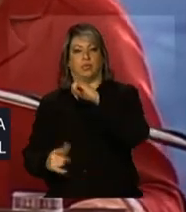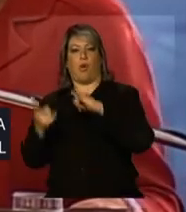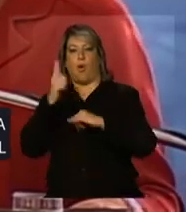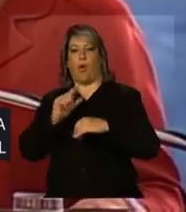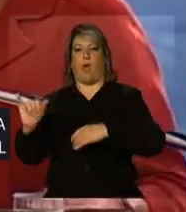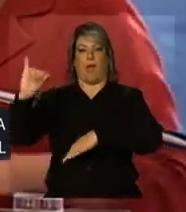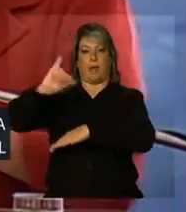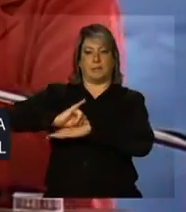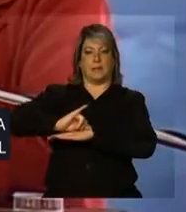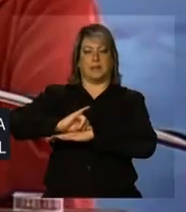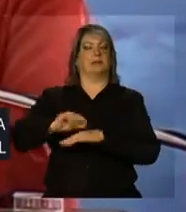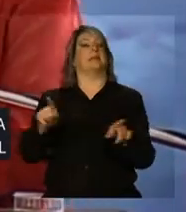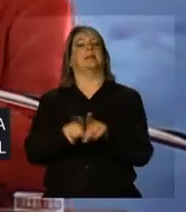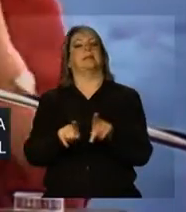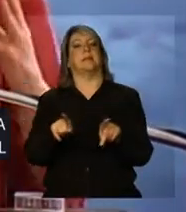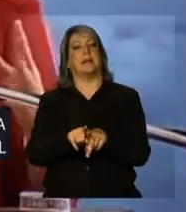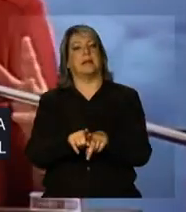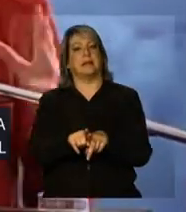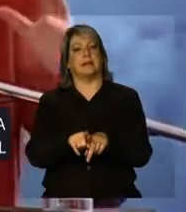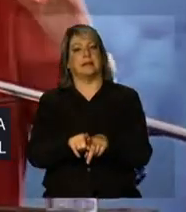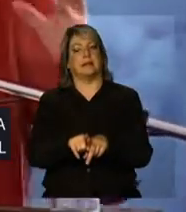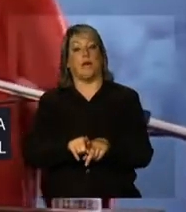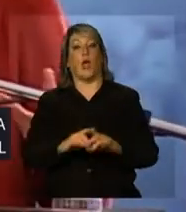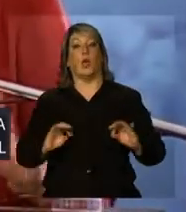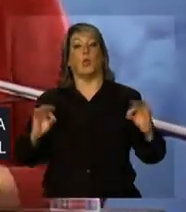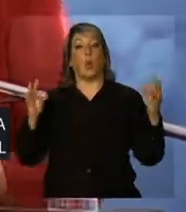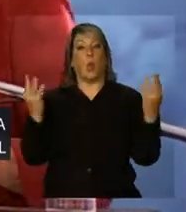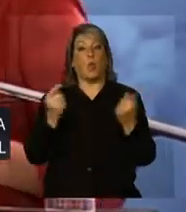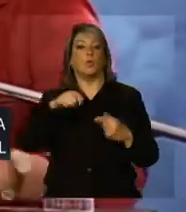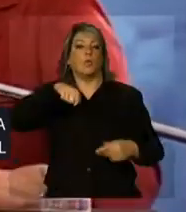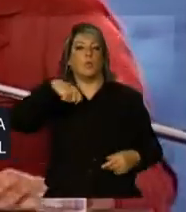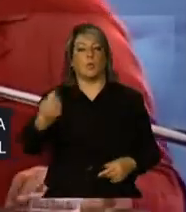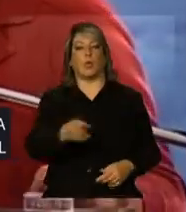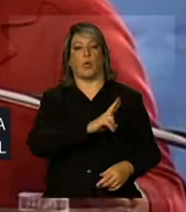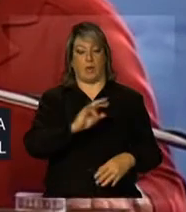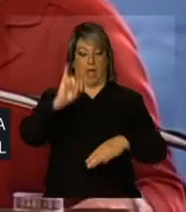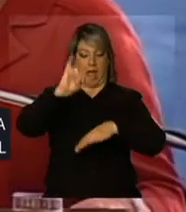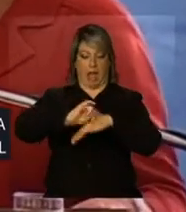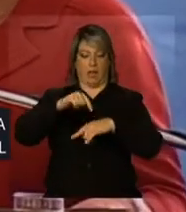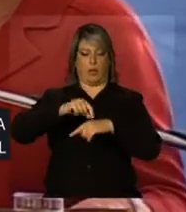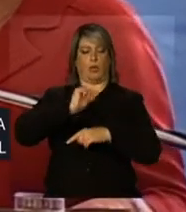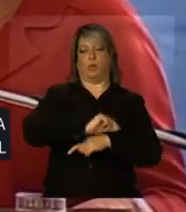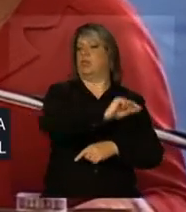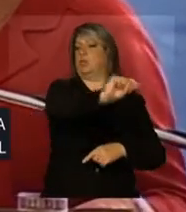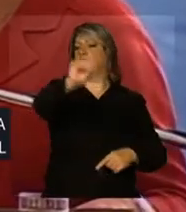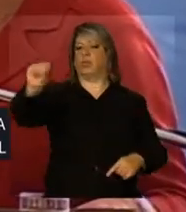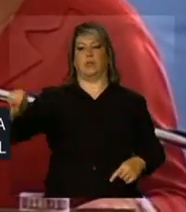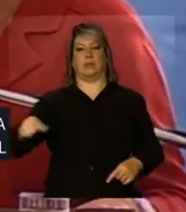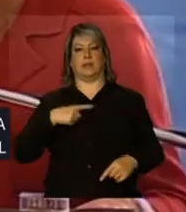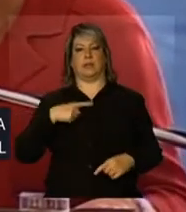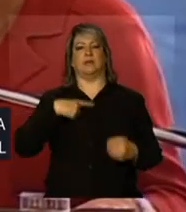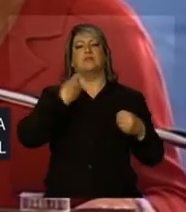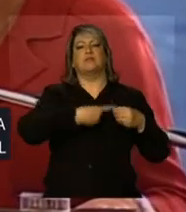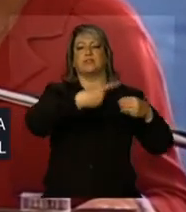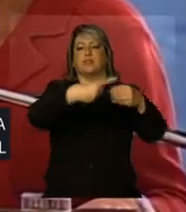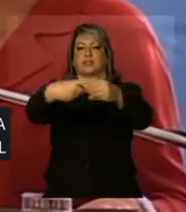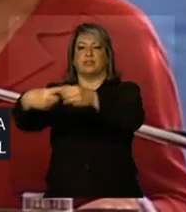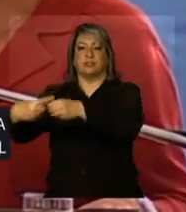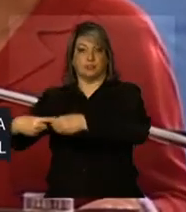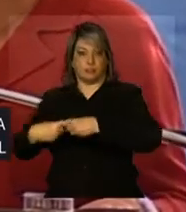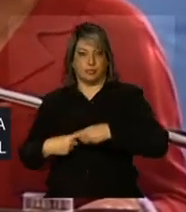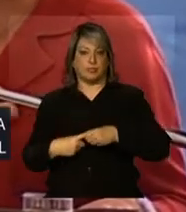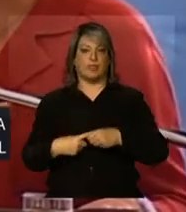capital né e chamando todas as demais do interior as os voos interior interior